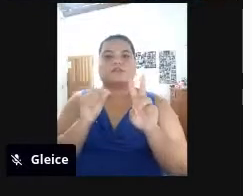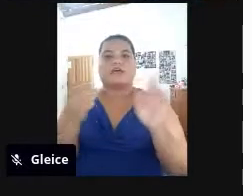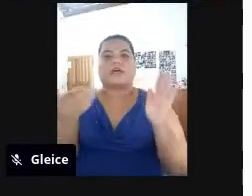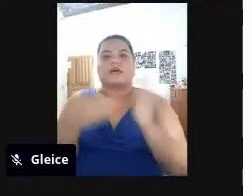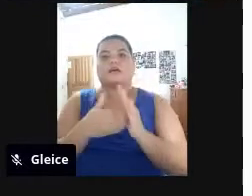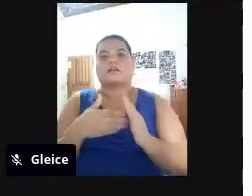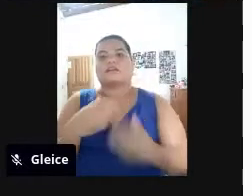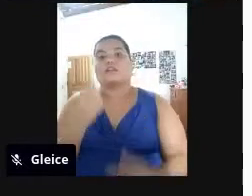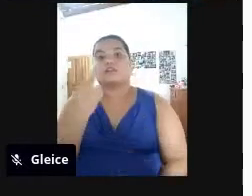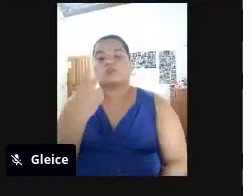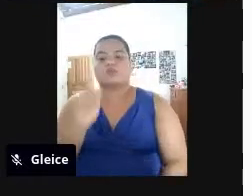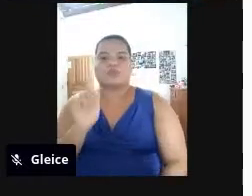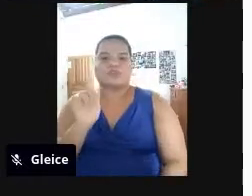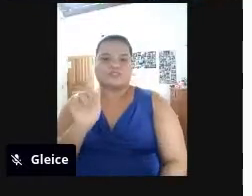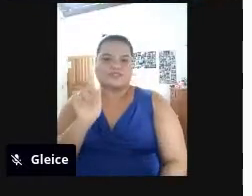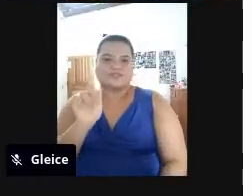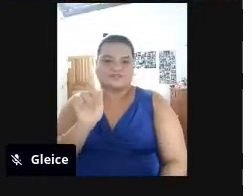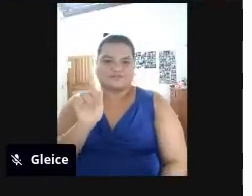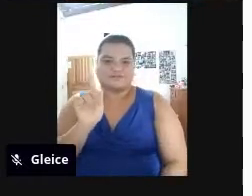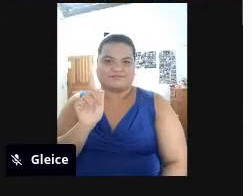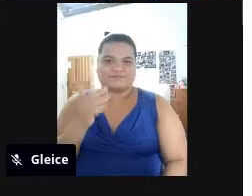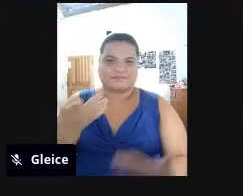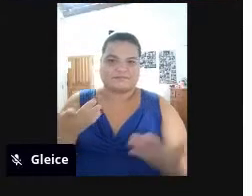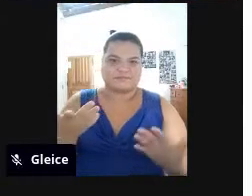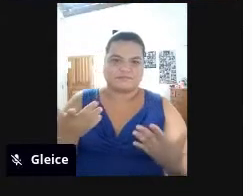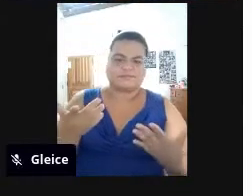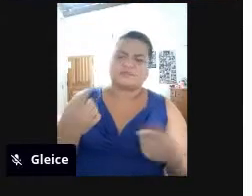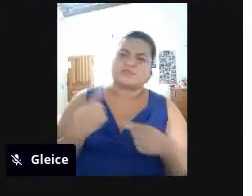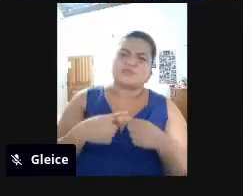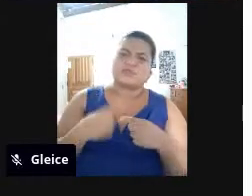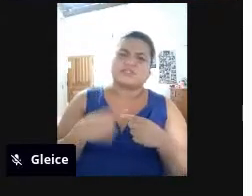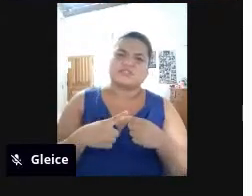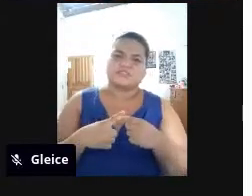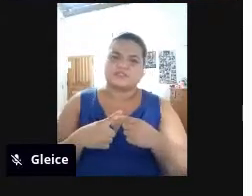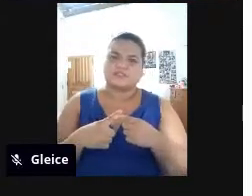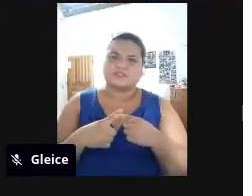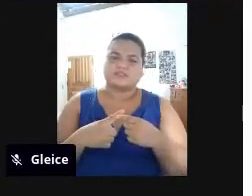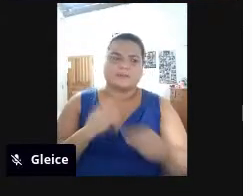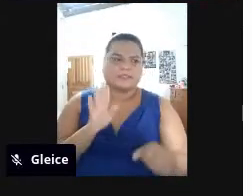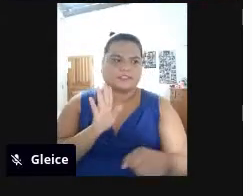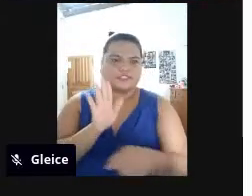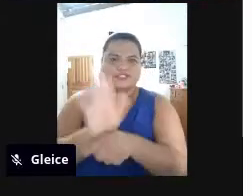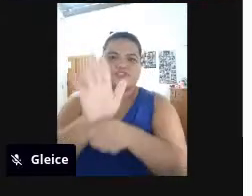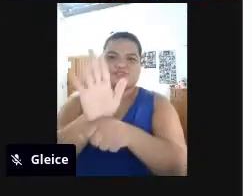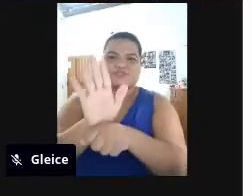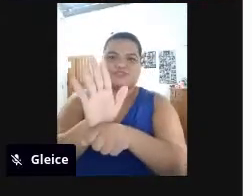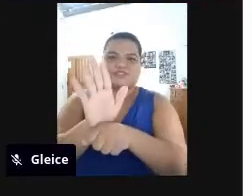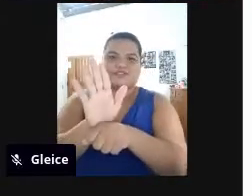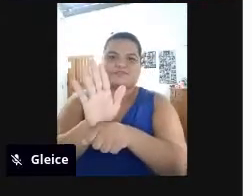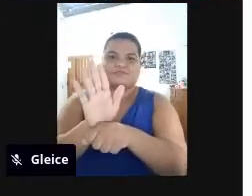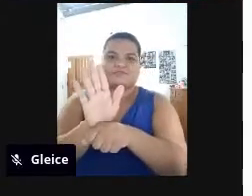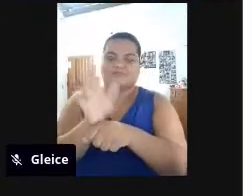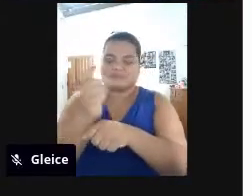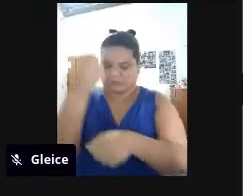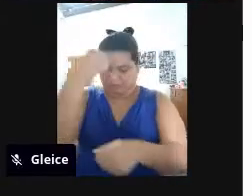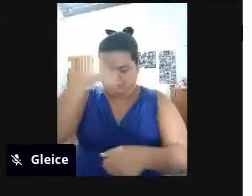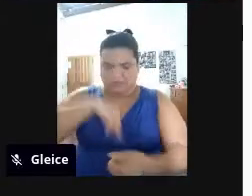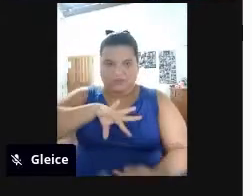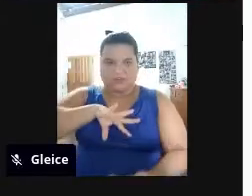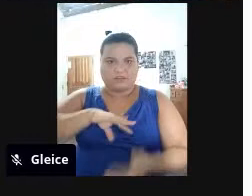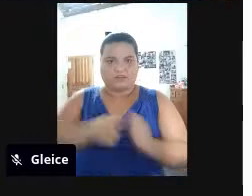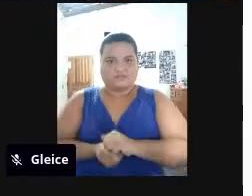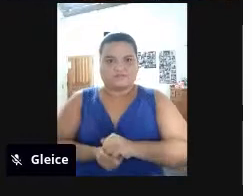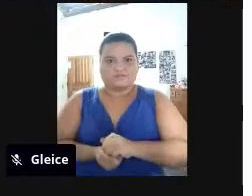dia. Justamente para o quê, gente? Para repor essa digestibilidade diferente, essa